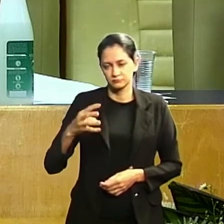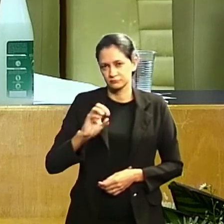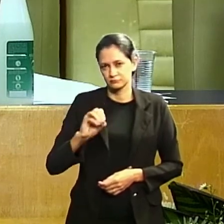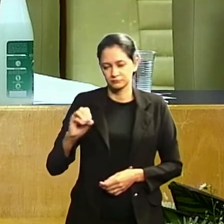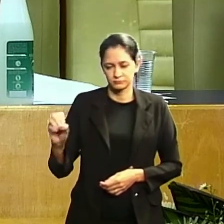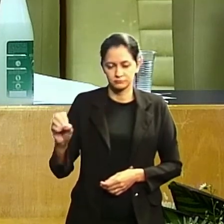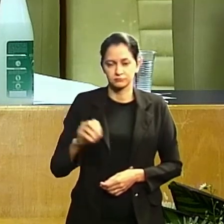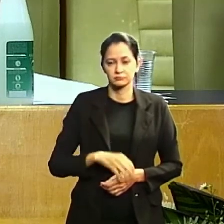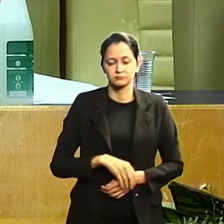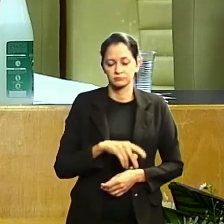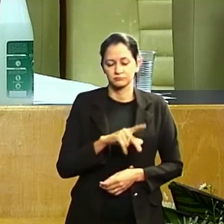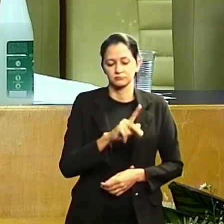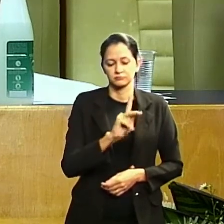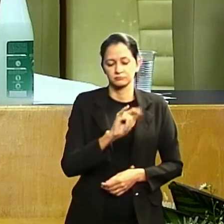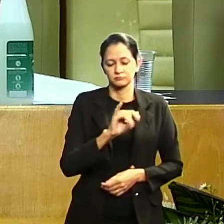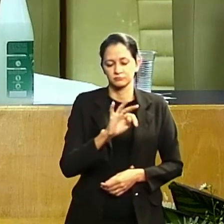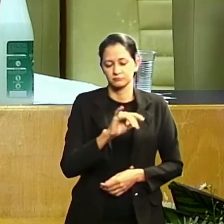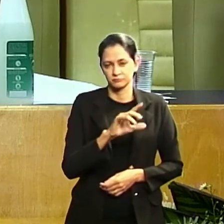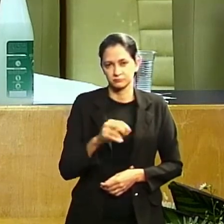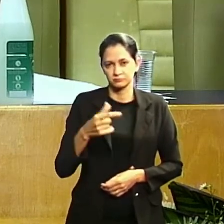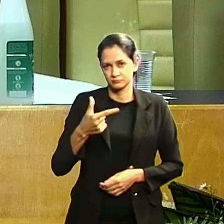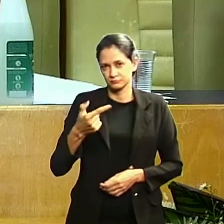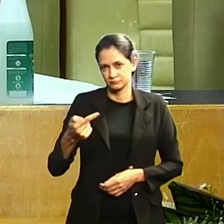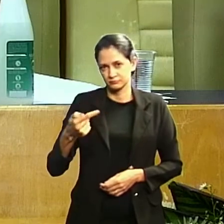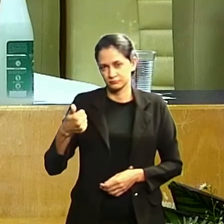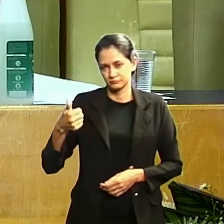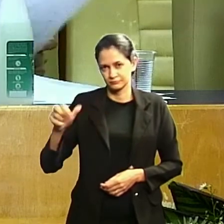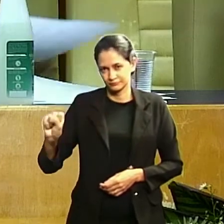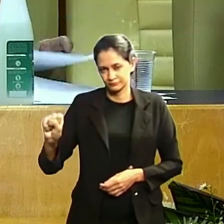2400. Lucas Quitão, 2718,